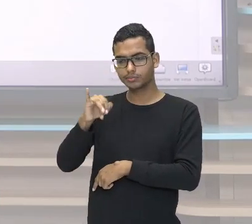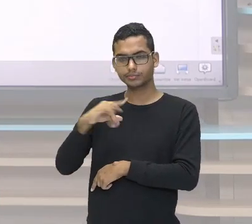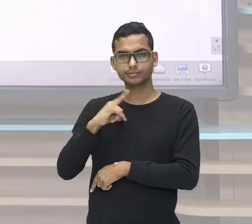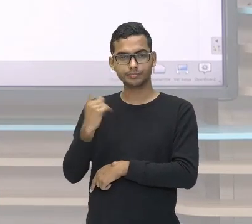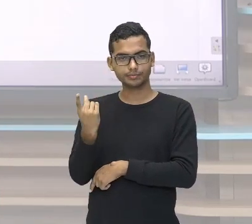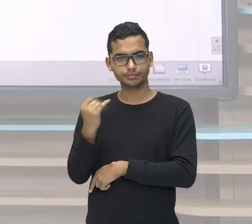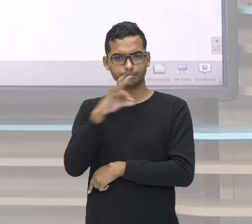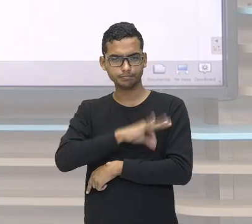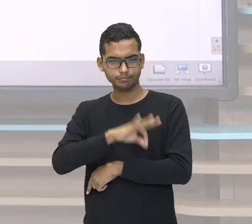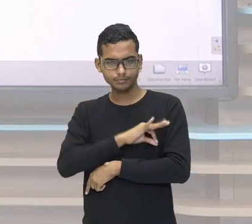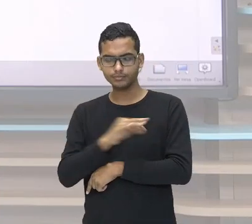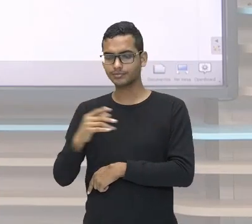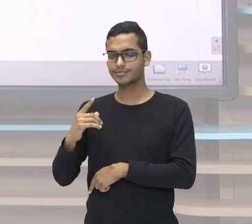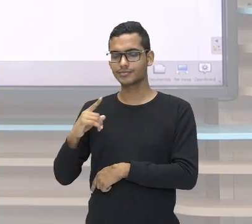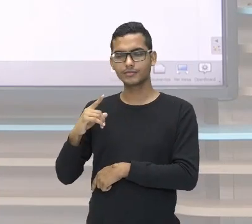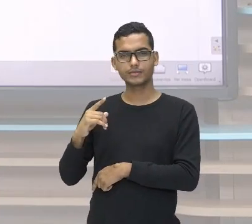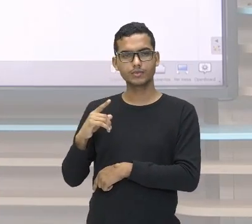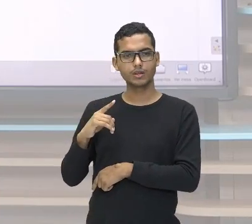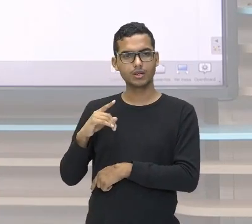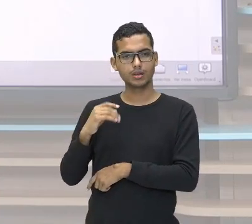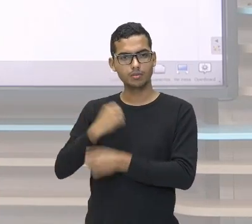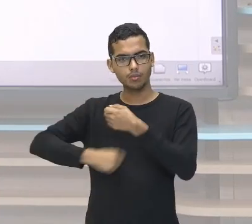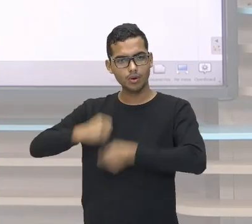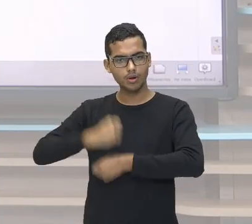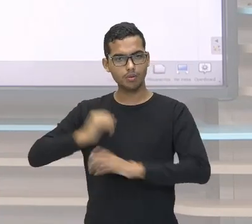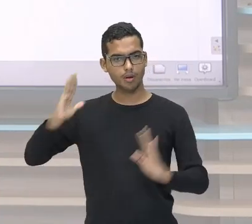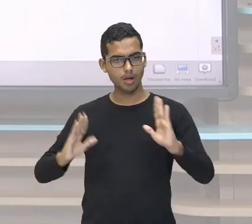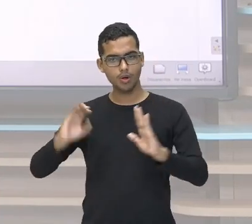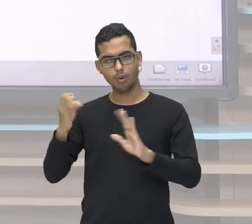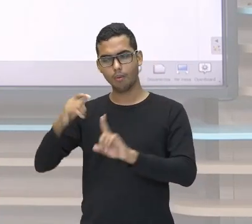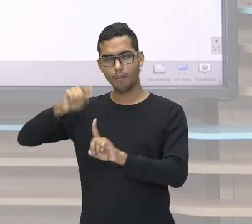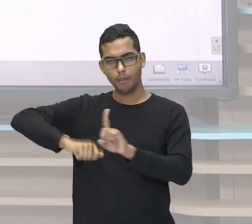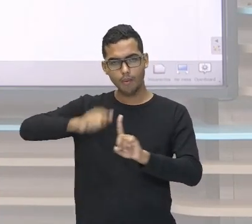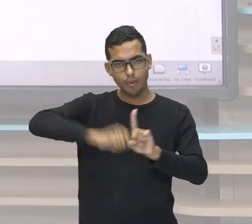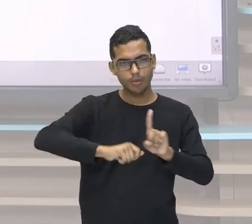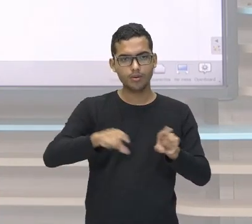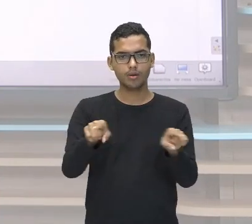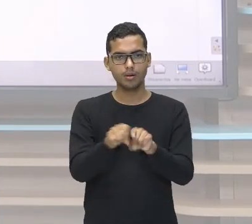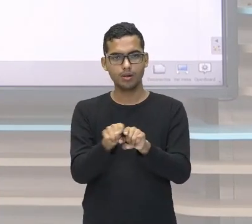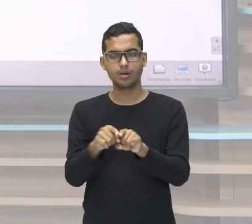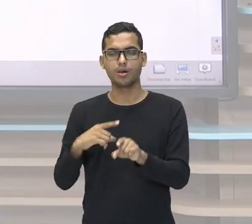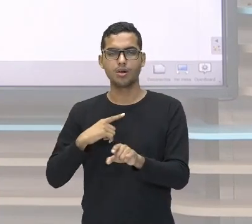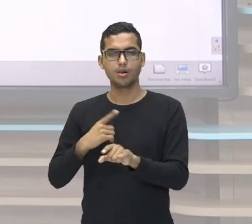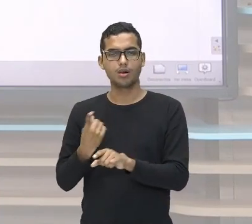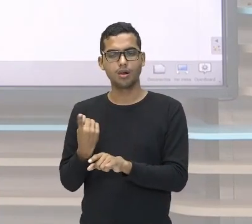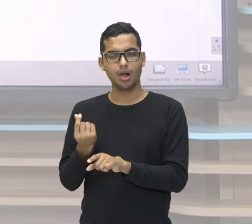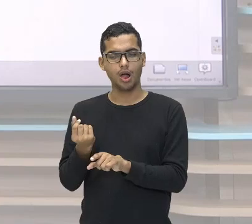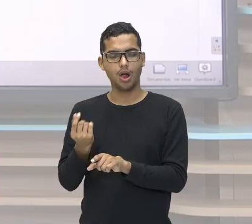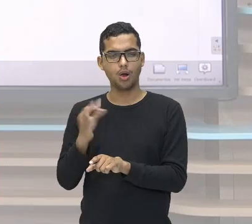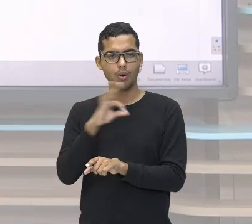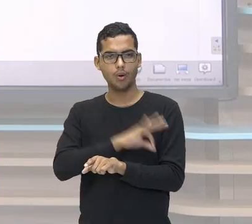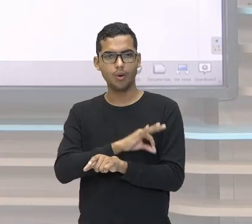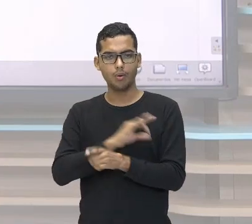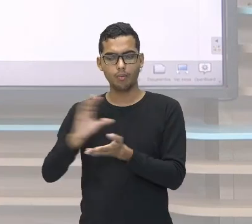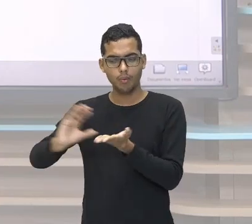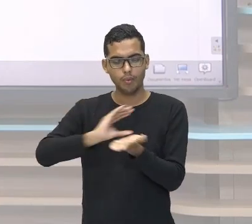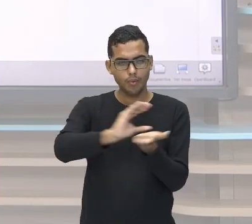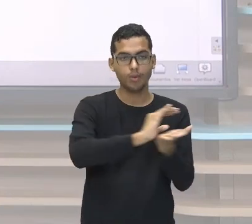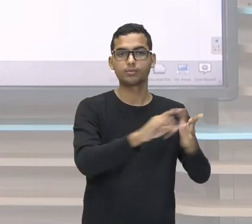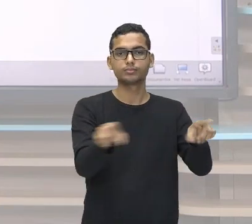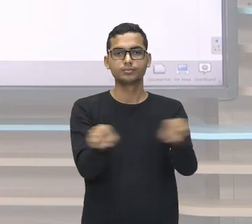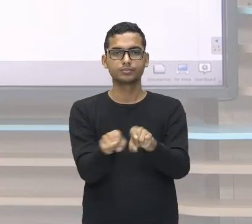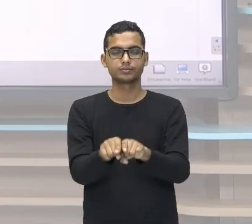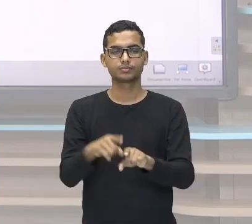lá por mês ou por ano, é isso, se fizer a conta por ano, dá para fazer por mês, etc. E também